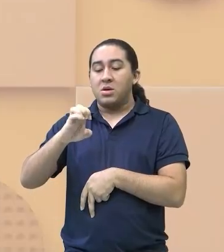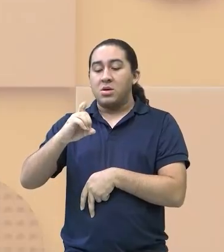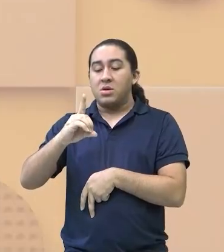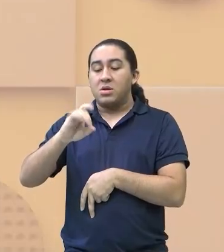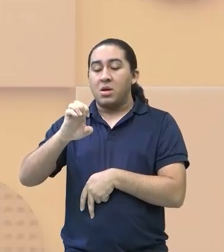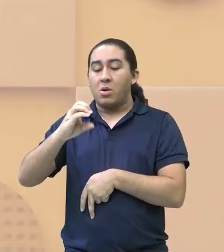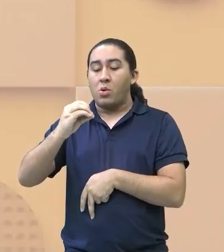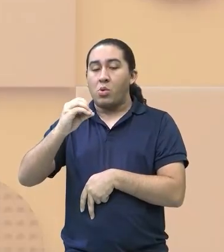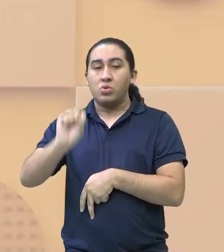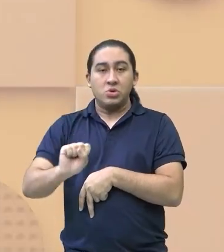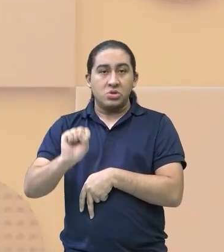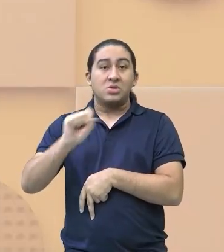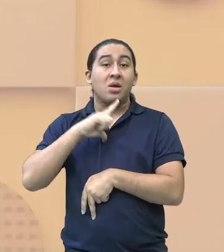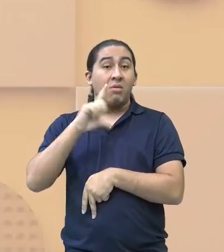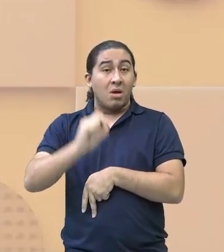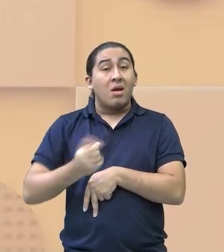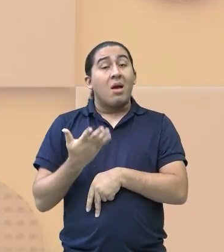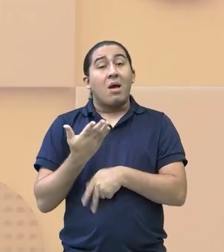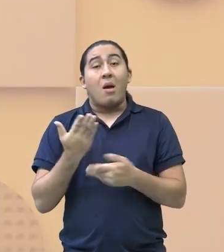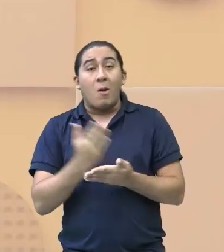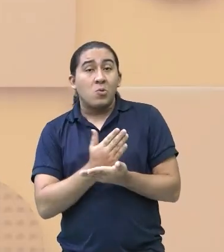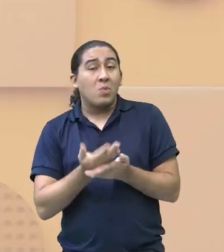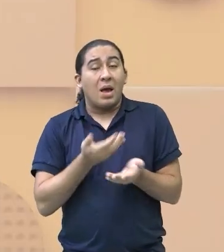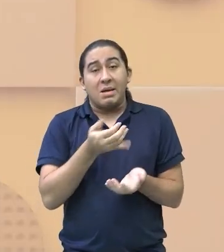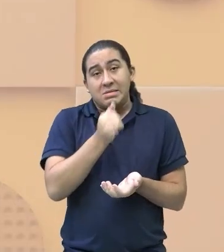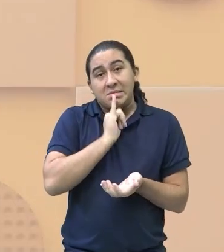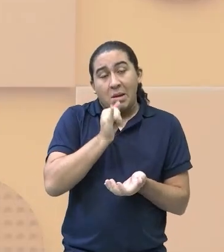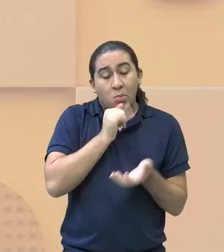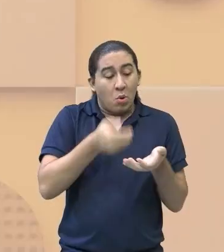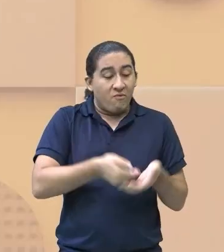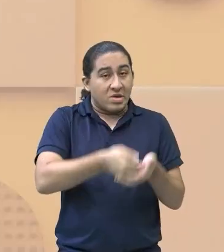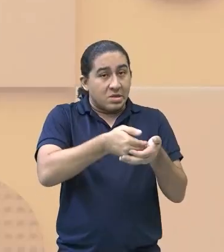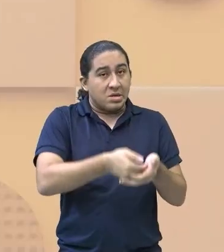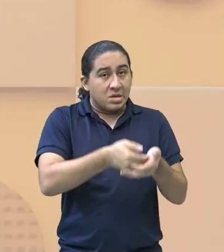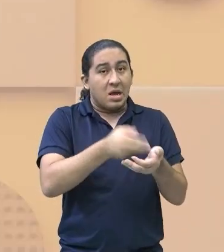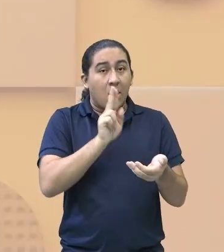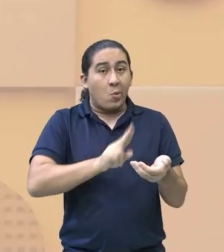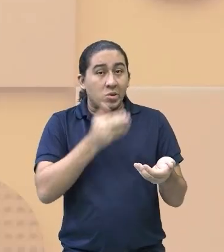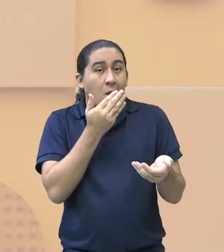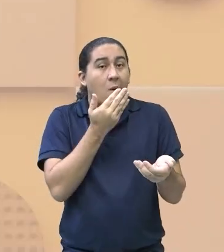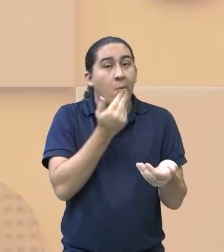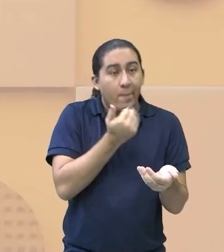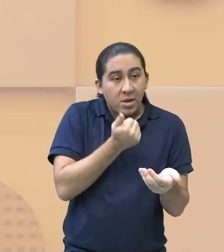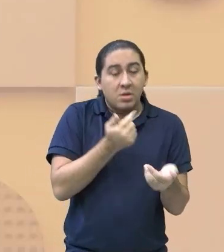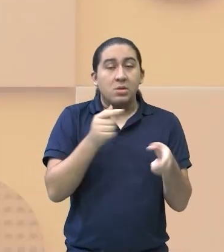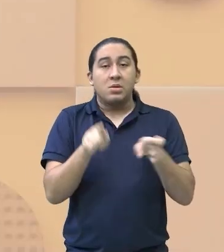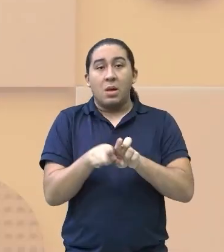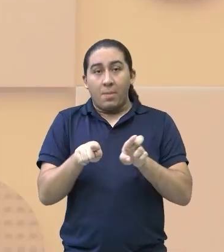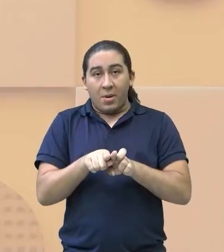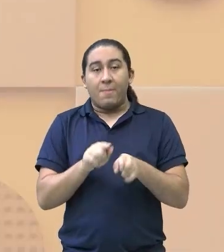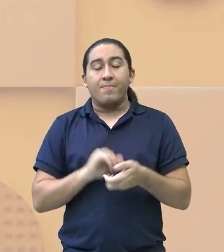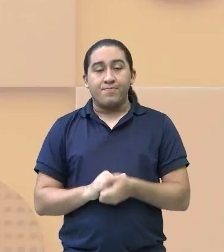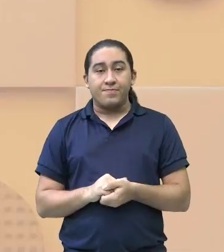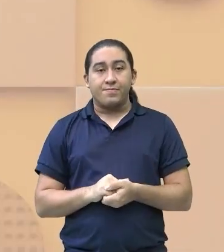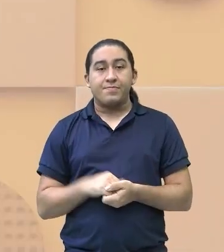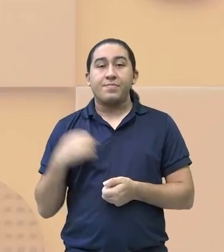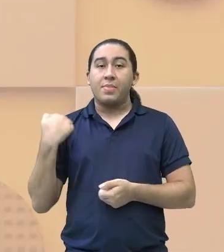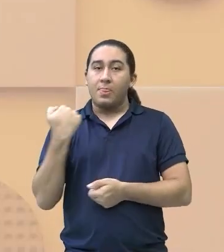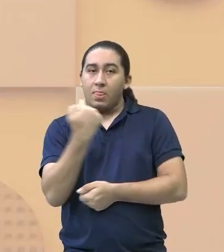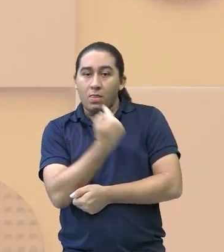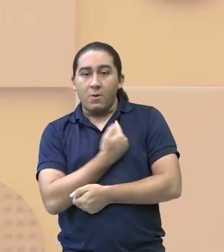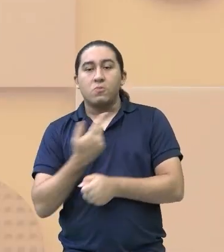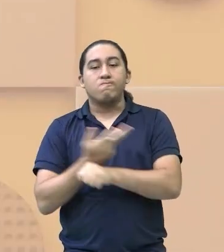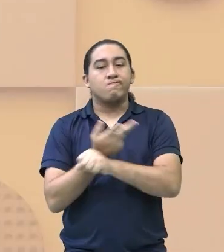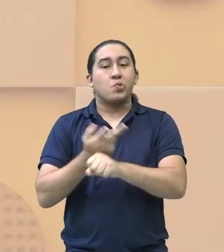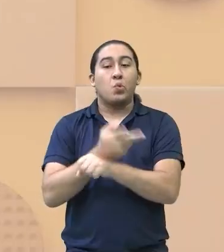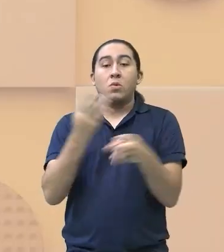alimentos, eles deixam, então, né, vasilhas que se utilizavam, e aí, ao longo da história, nós vamos exatamente buscar